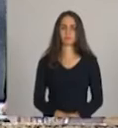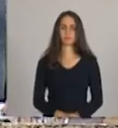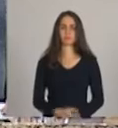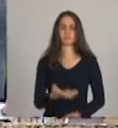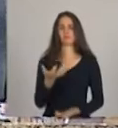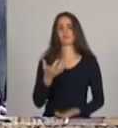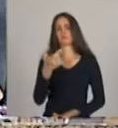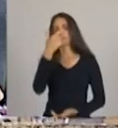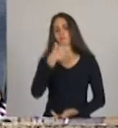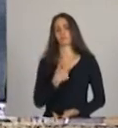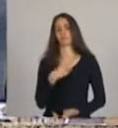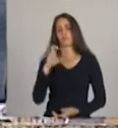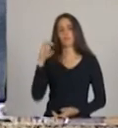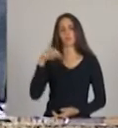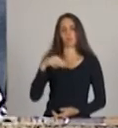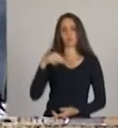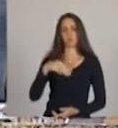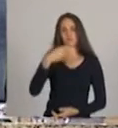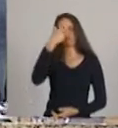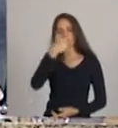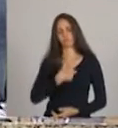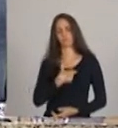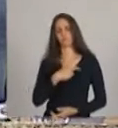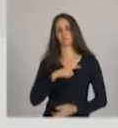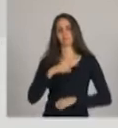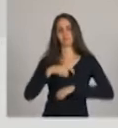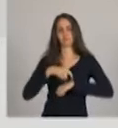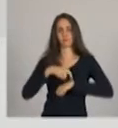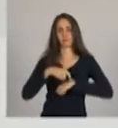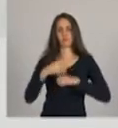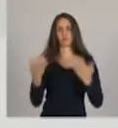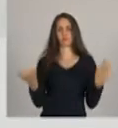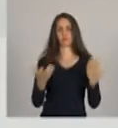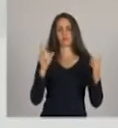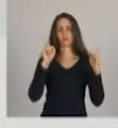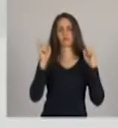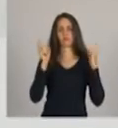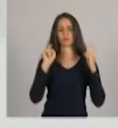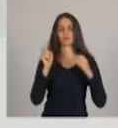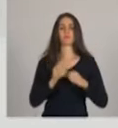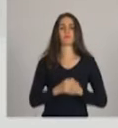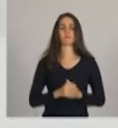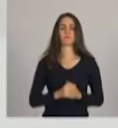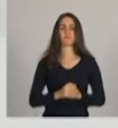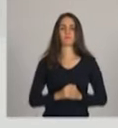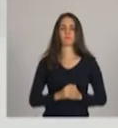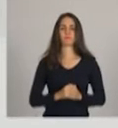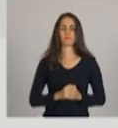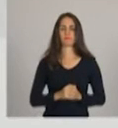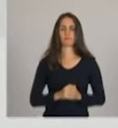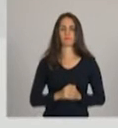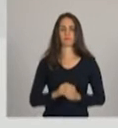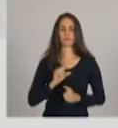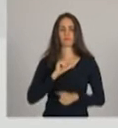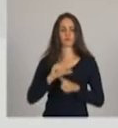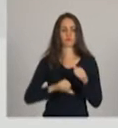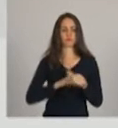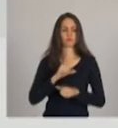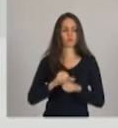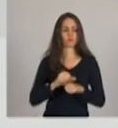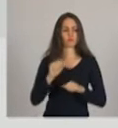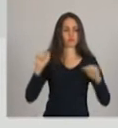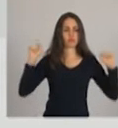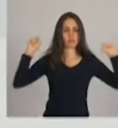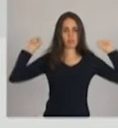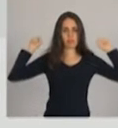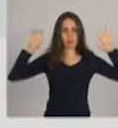Quero usar esse tempo da sessão de hoje. Vou até mudar aqui, porque está muito